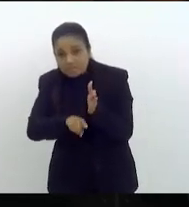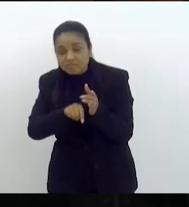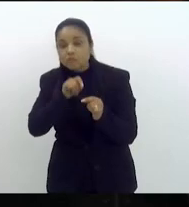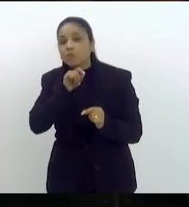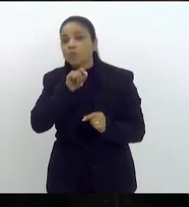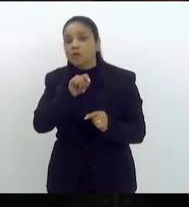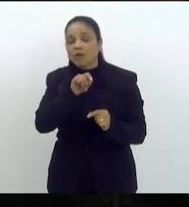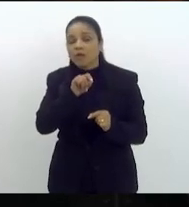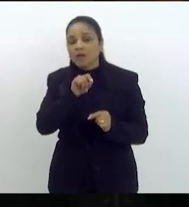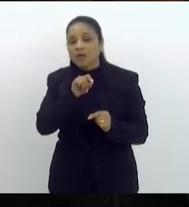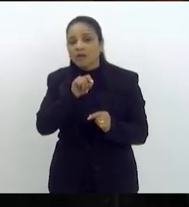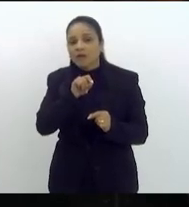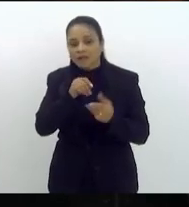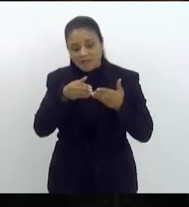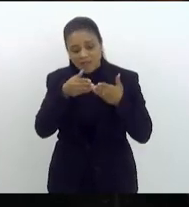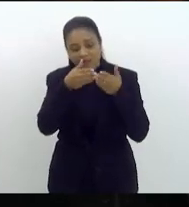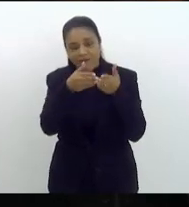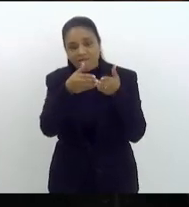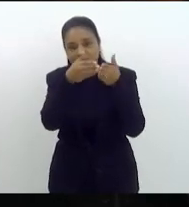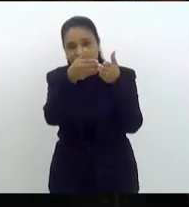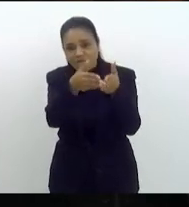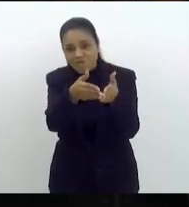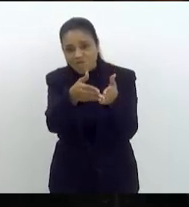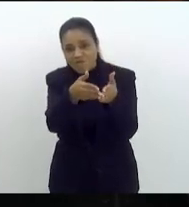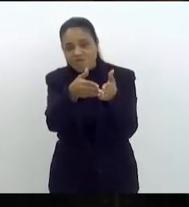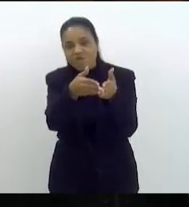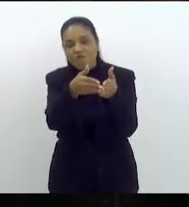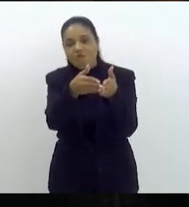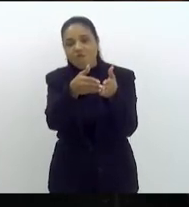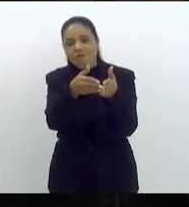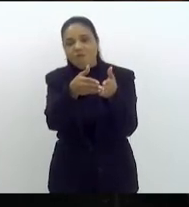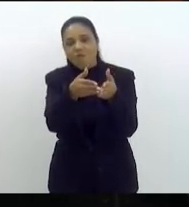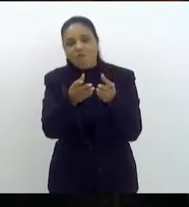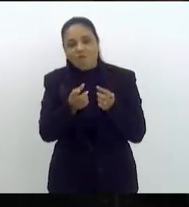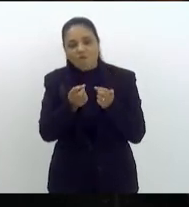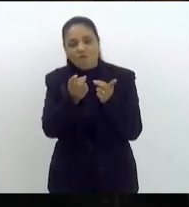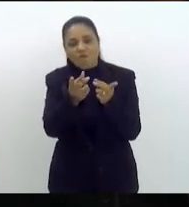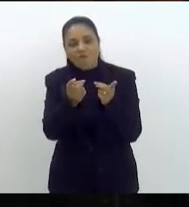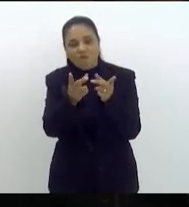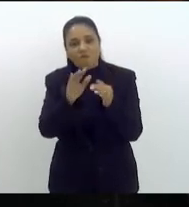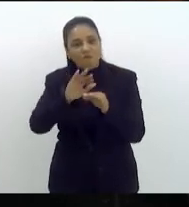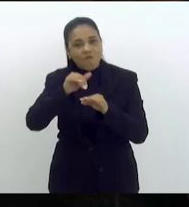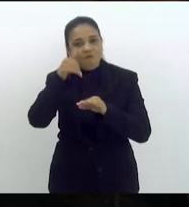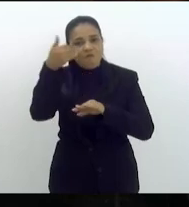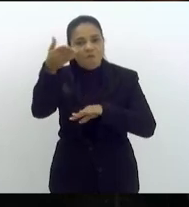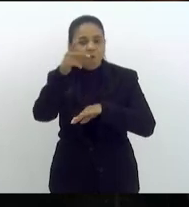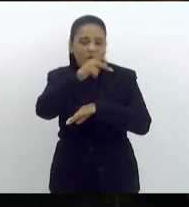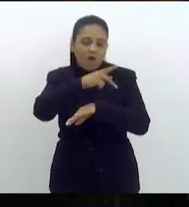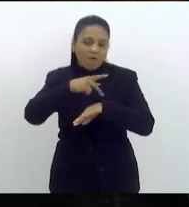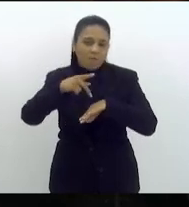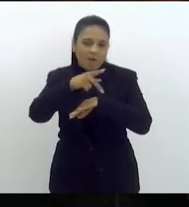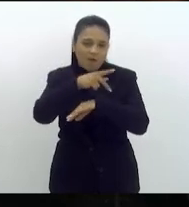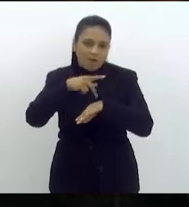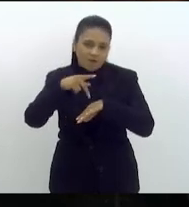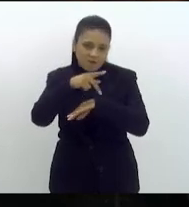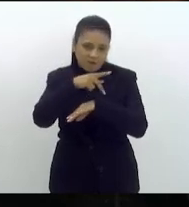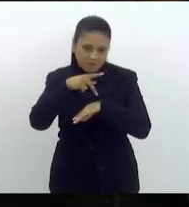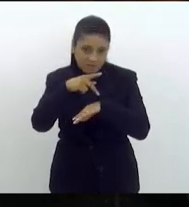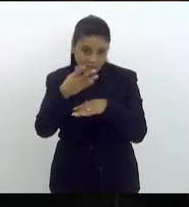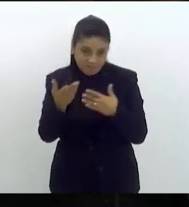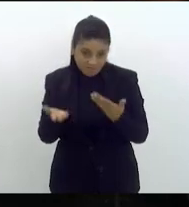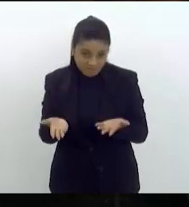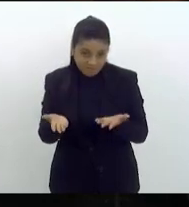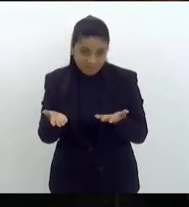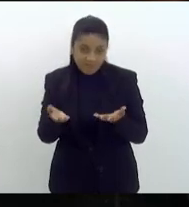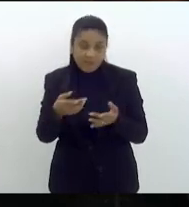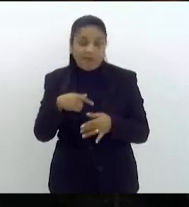de navios embarcações no exterior no exterior e quem tá